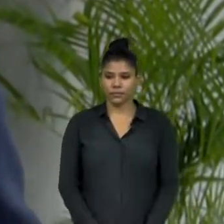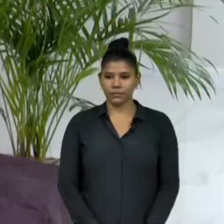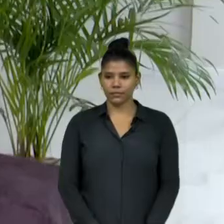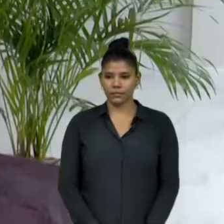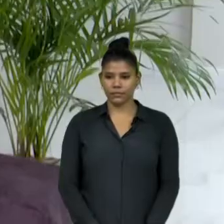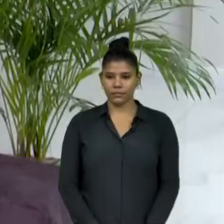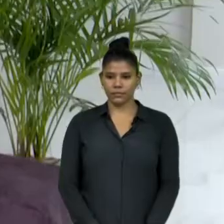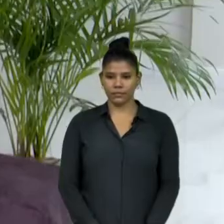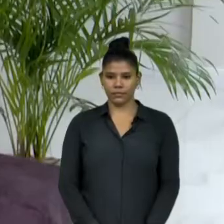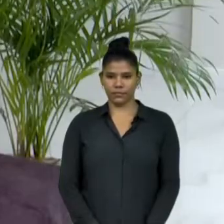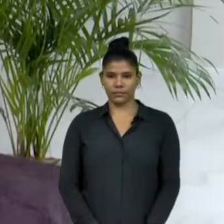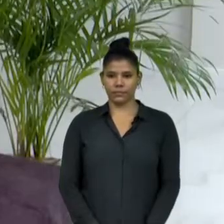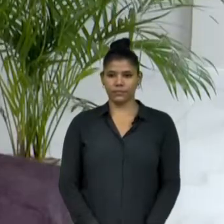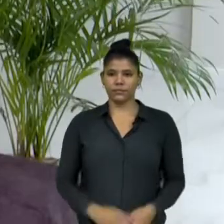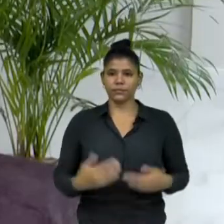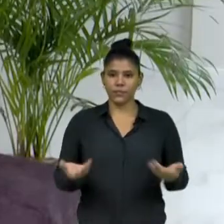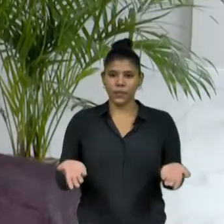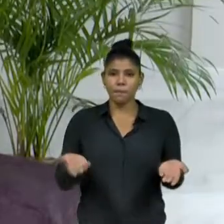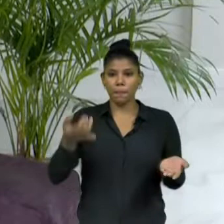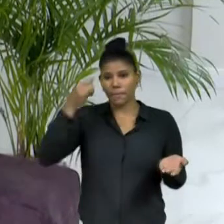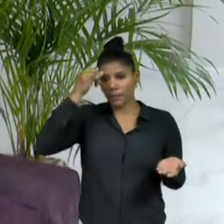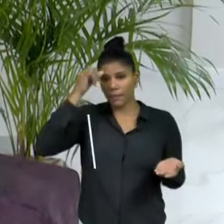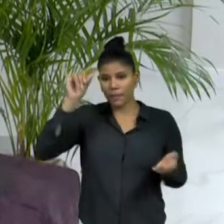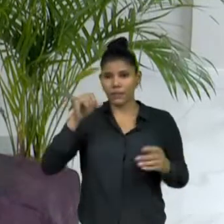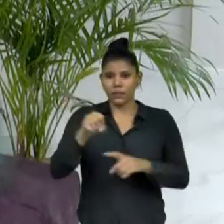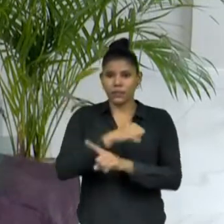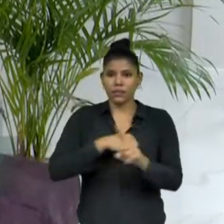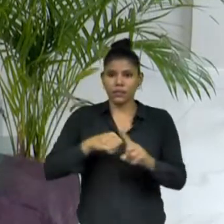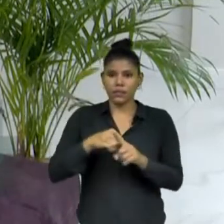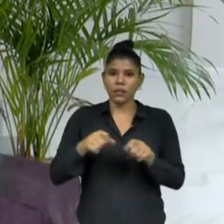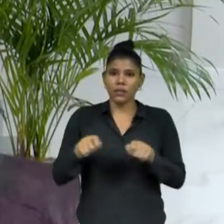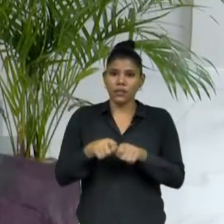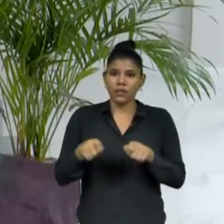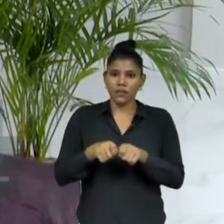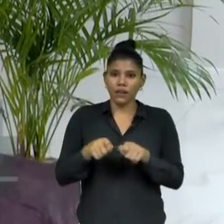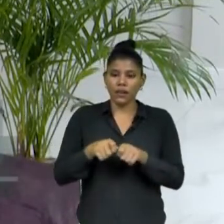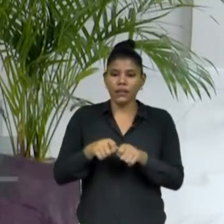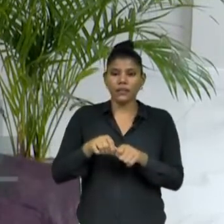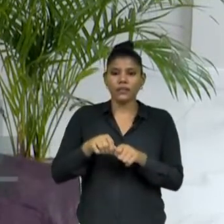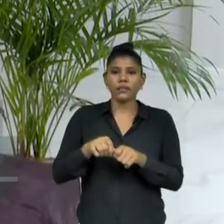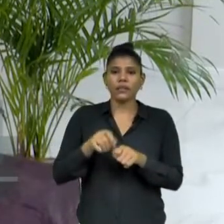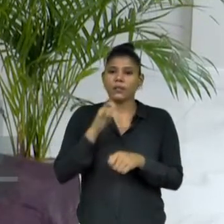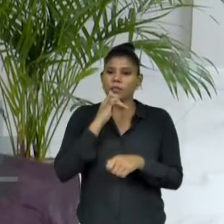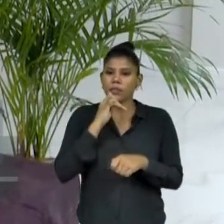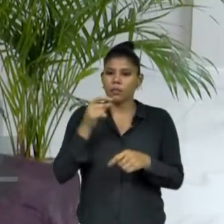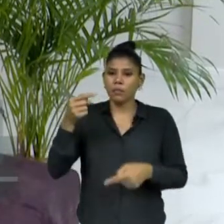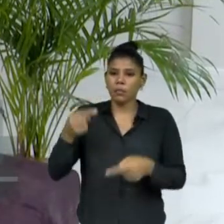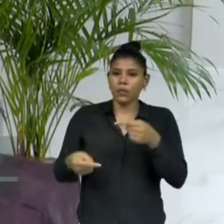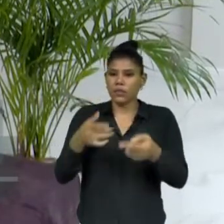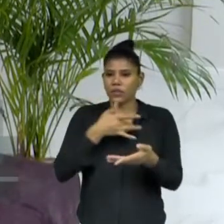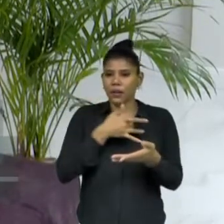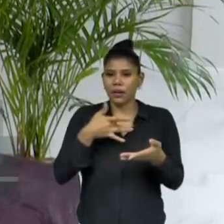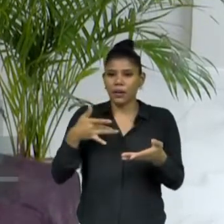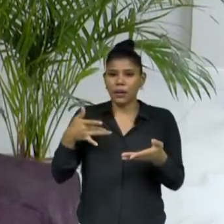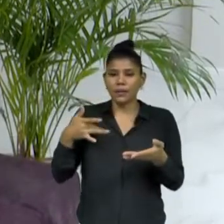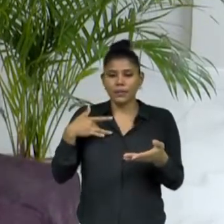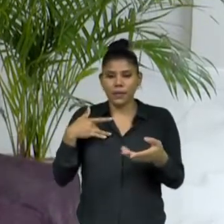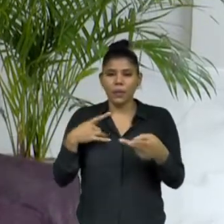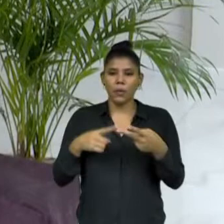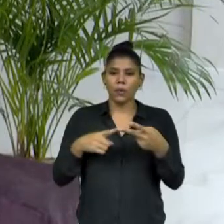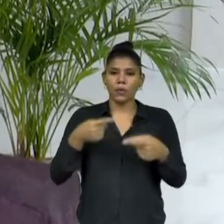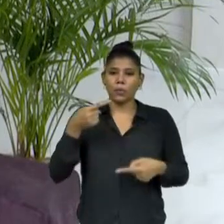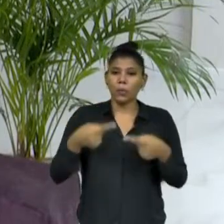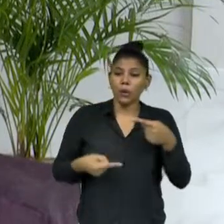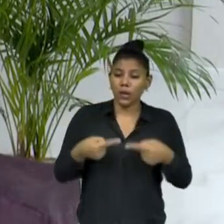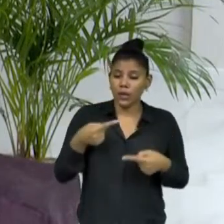violência. A prevenção social você faz combinado com um conjunto de outras políticas públicas, com a política de saúde, com a política de educação, com a política de